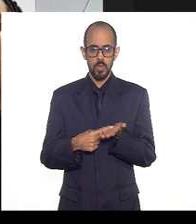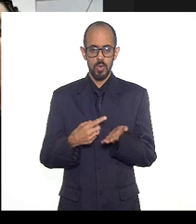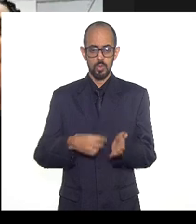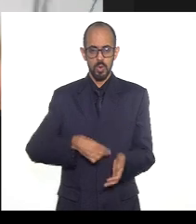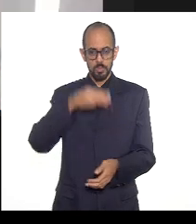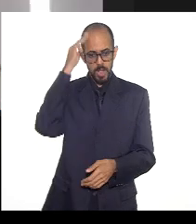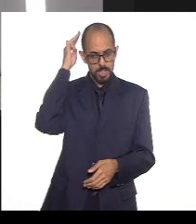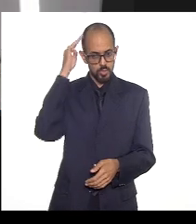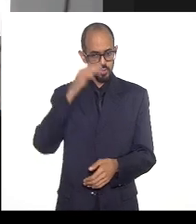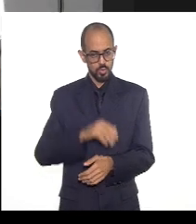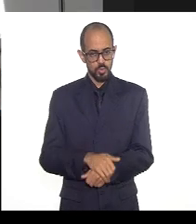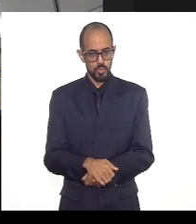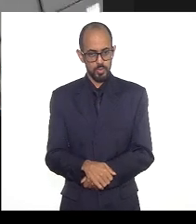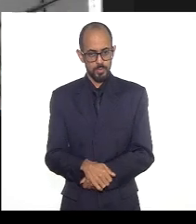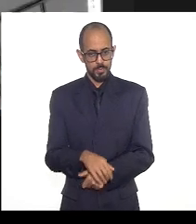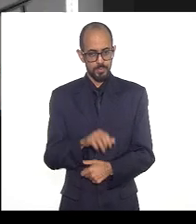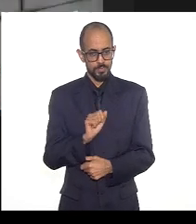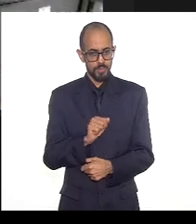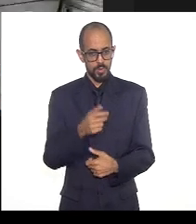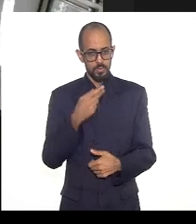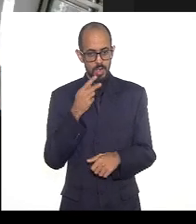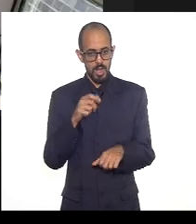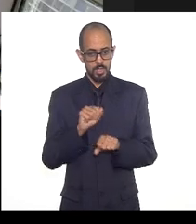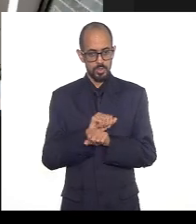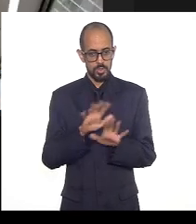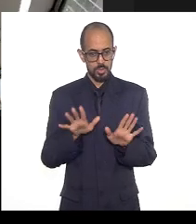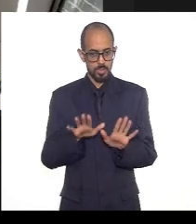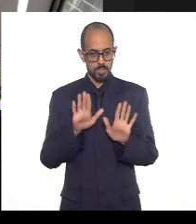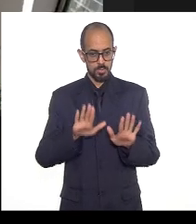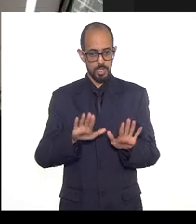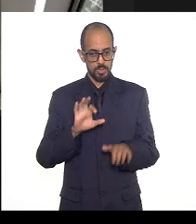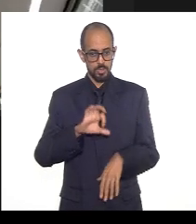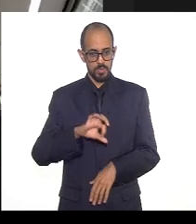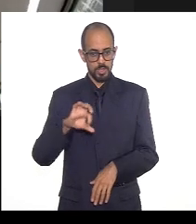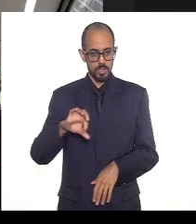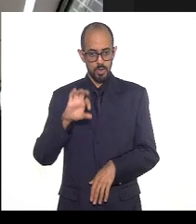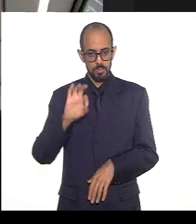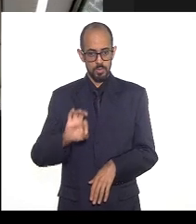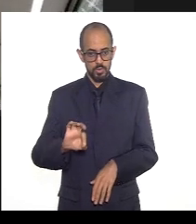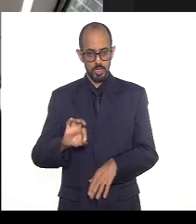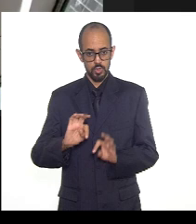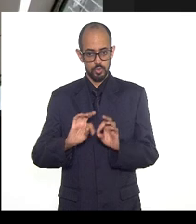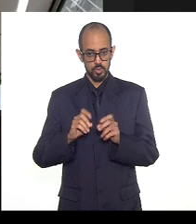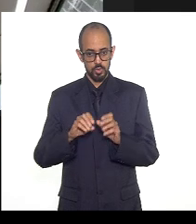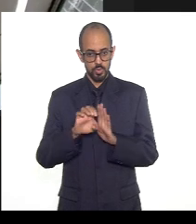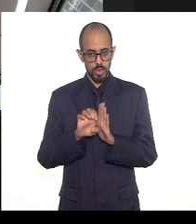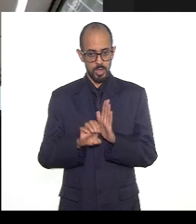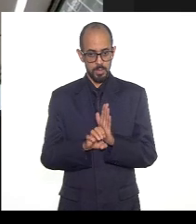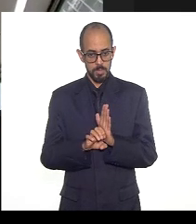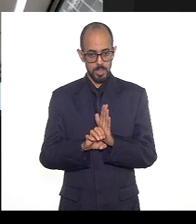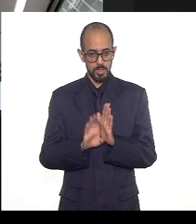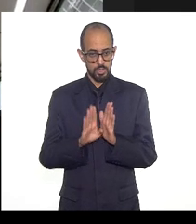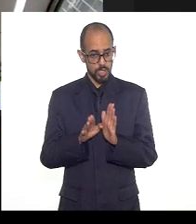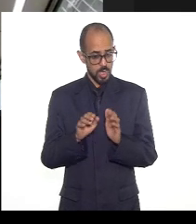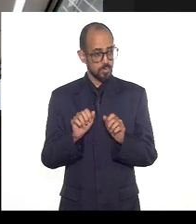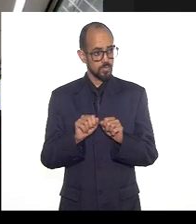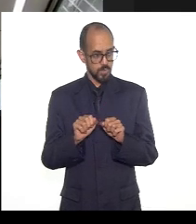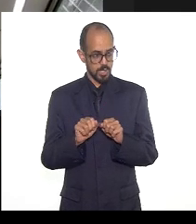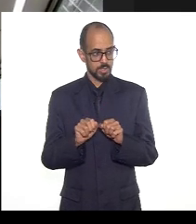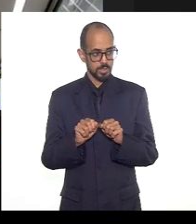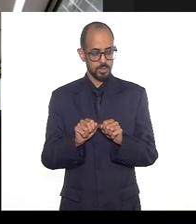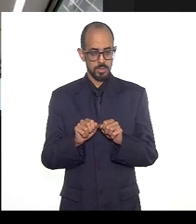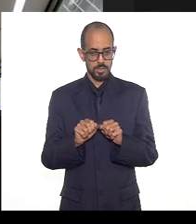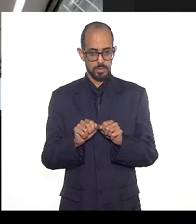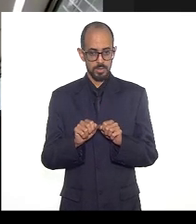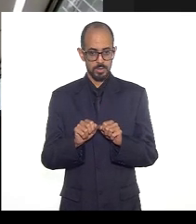Márcio, que fala de transparência, só que 99% do que está na emenda já são feitos.